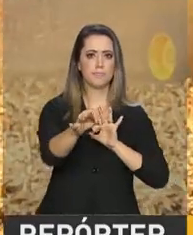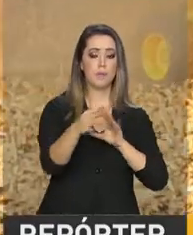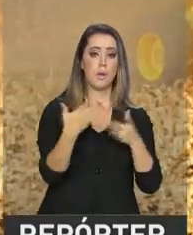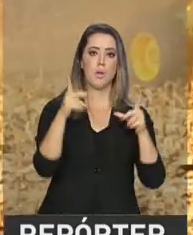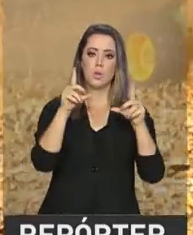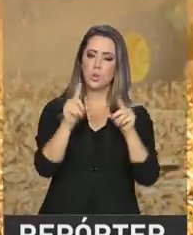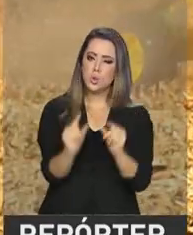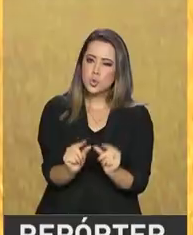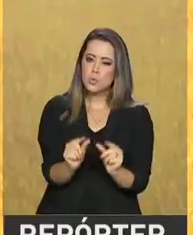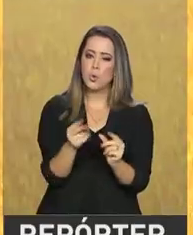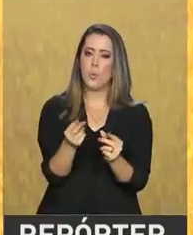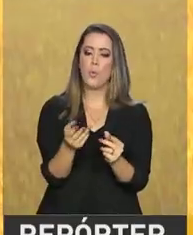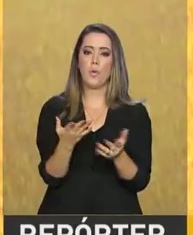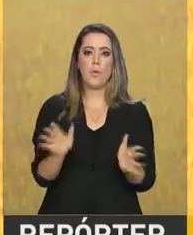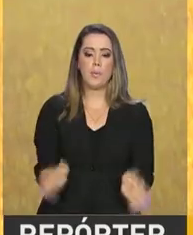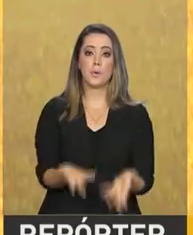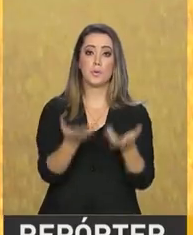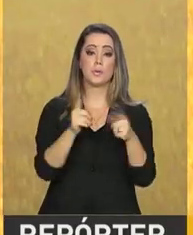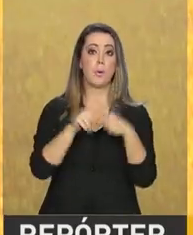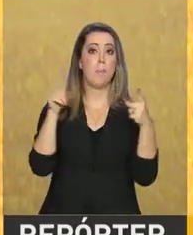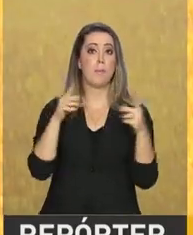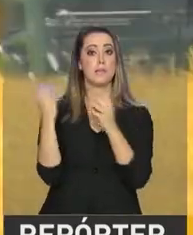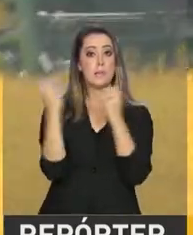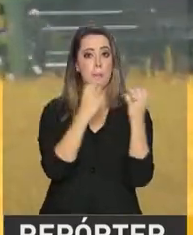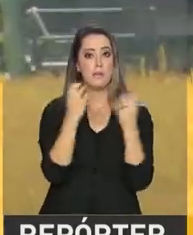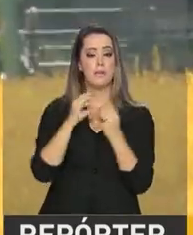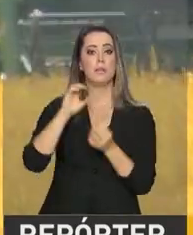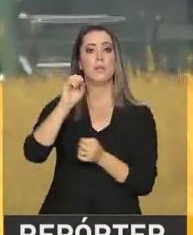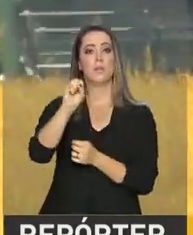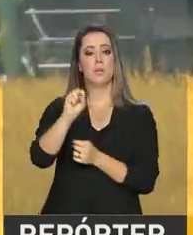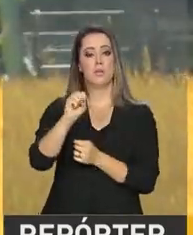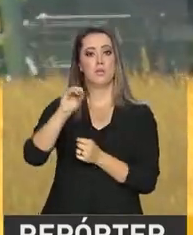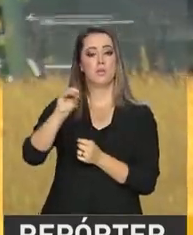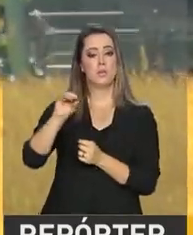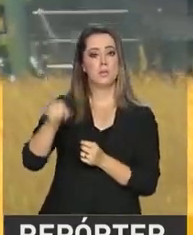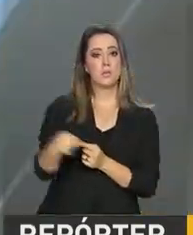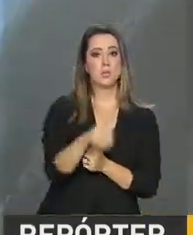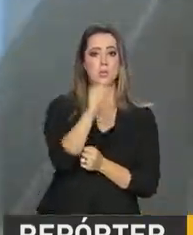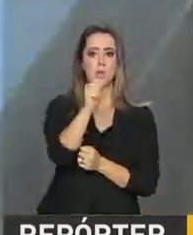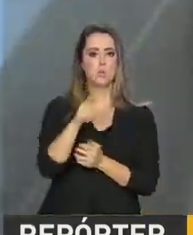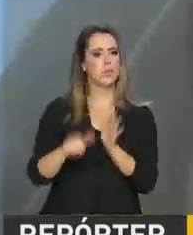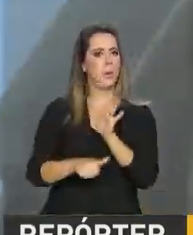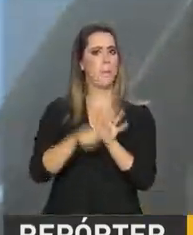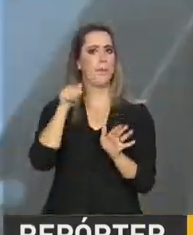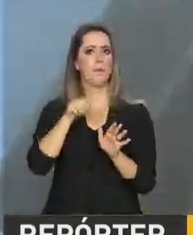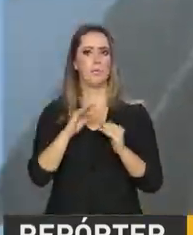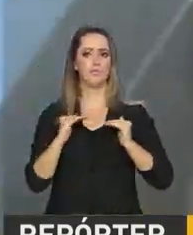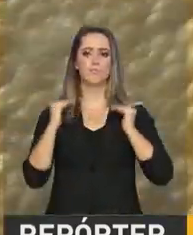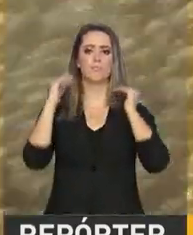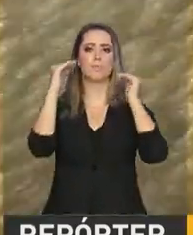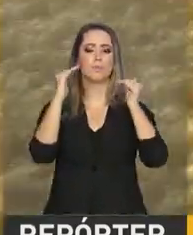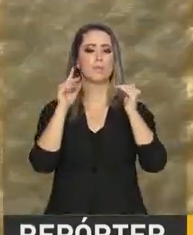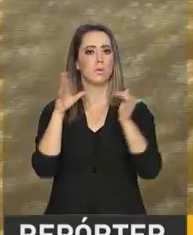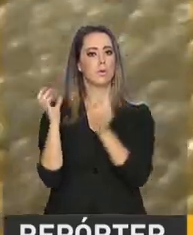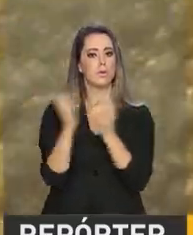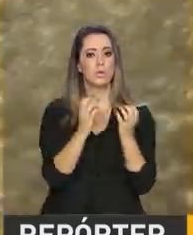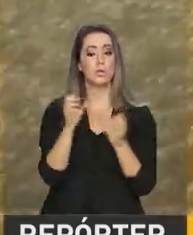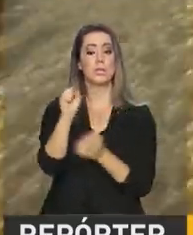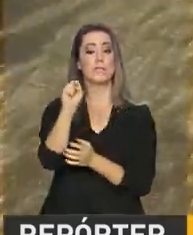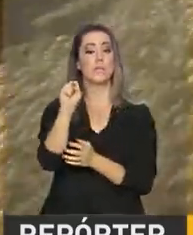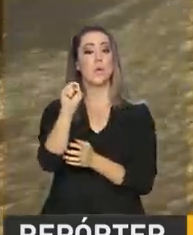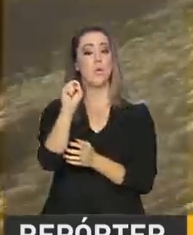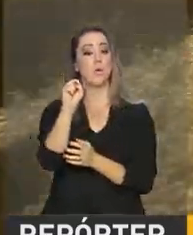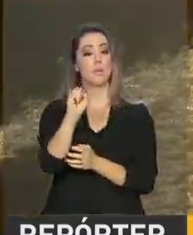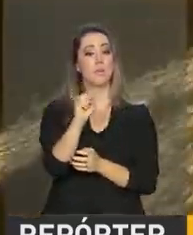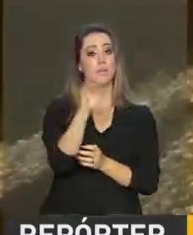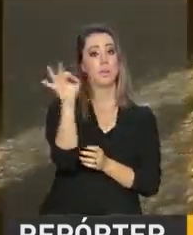produção milho e soja continuam ocupando os primeiros lugares na produção de grãos no país representando 88 por cento